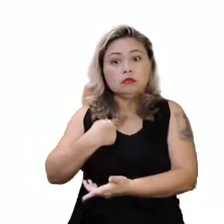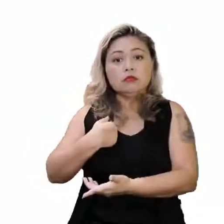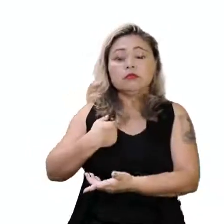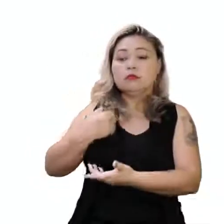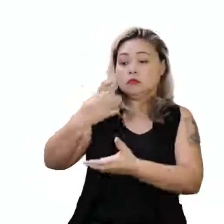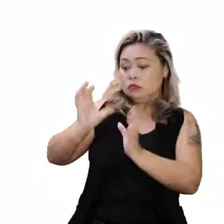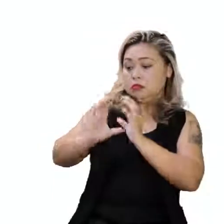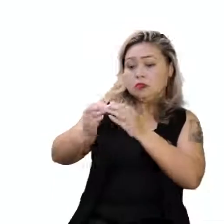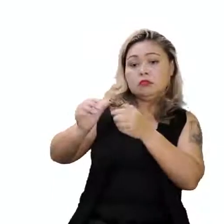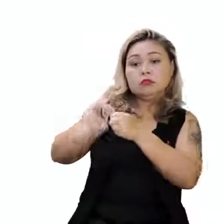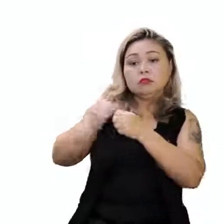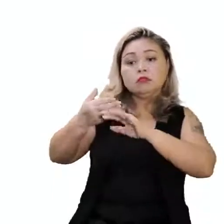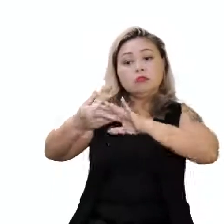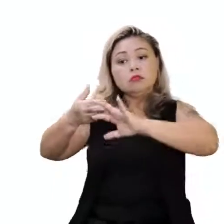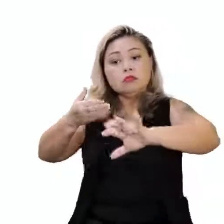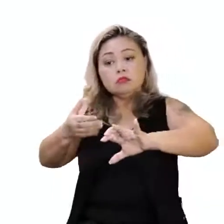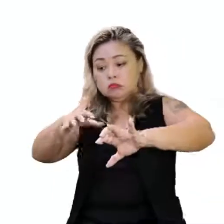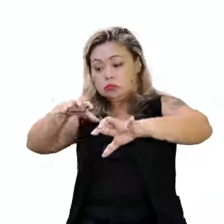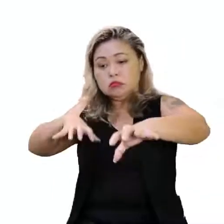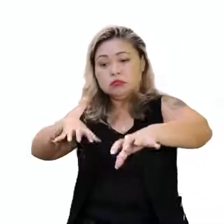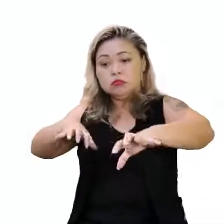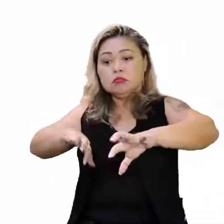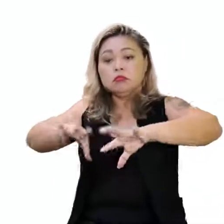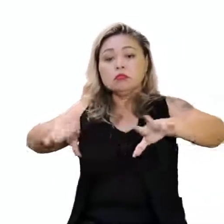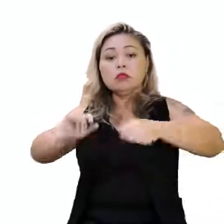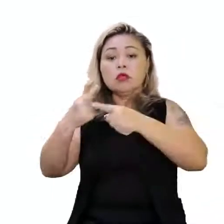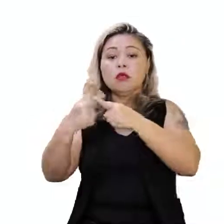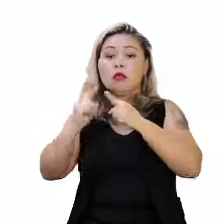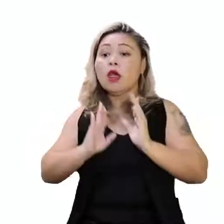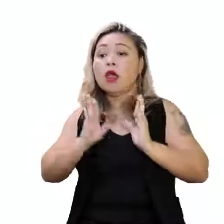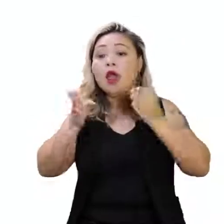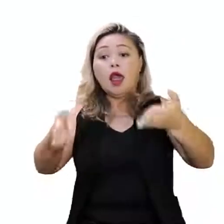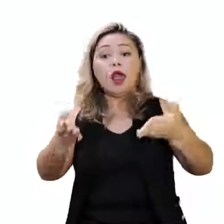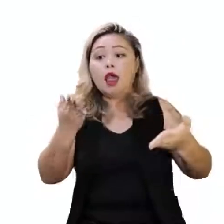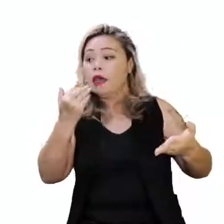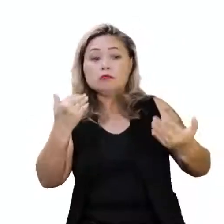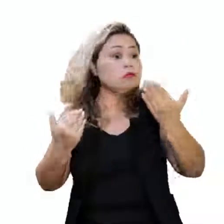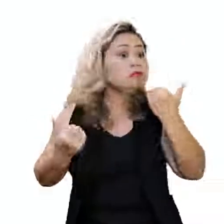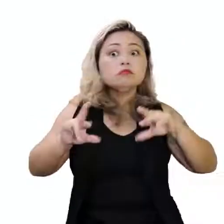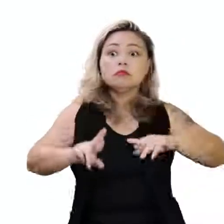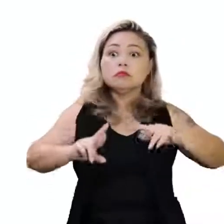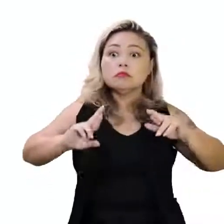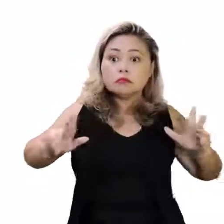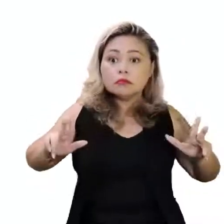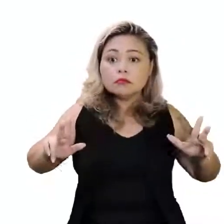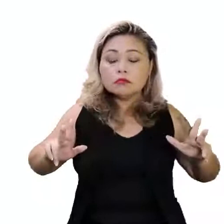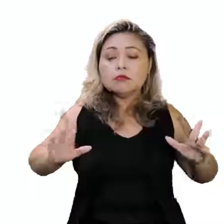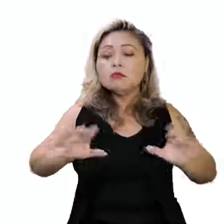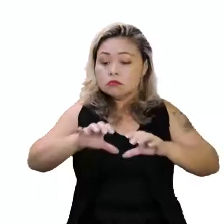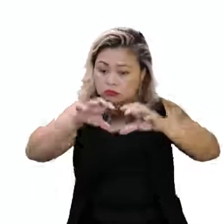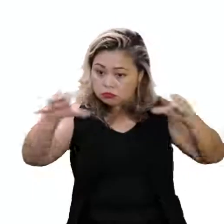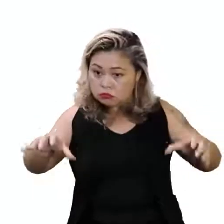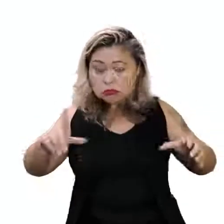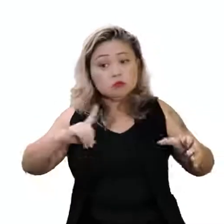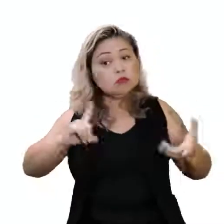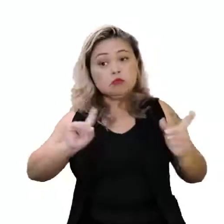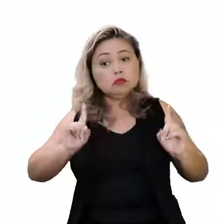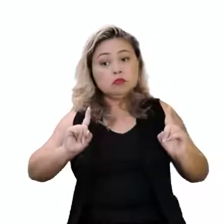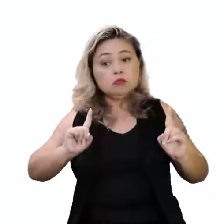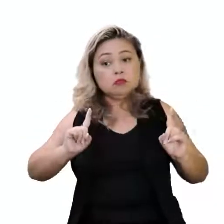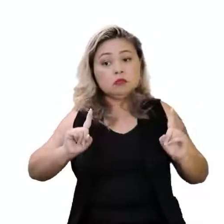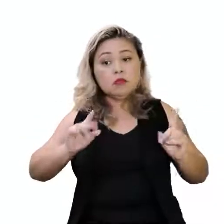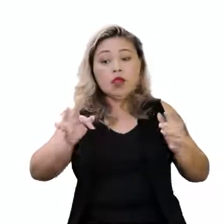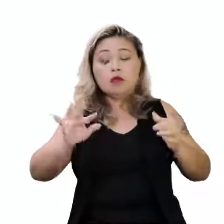os membros da espécie poderão dividir-se em dois grupos distintos, apenas com base na alimentação. Teve alguma separação física?